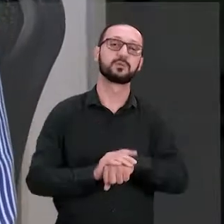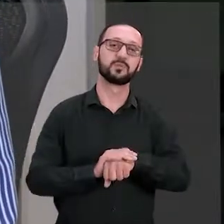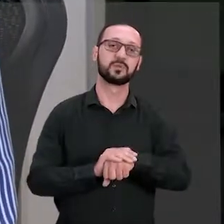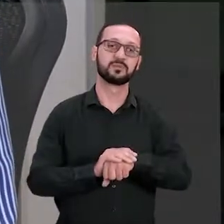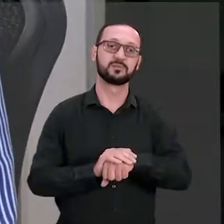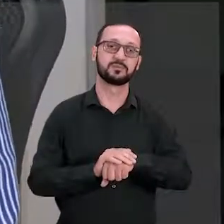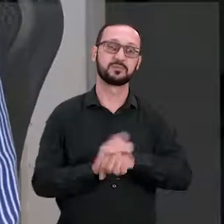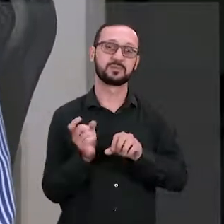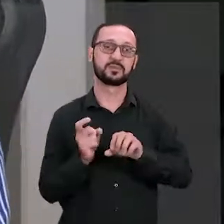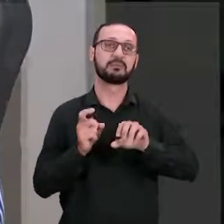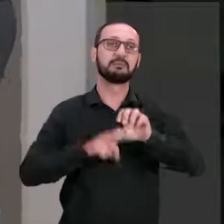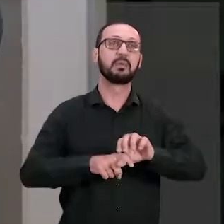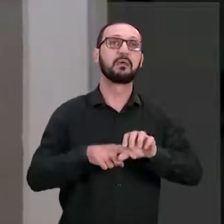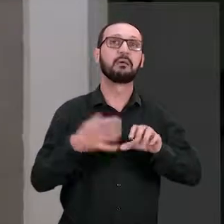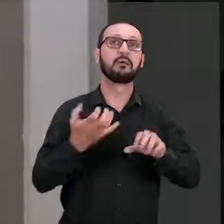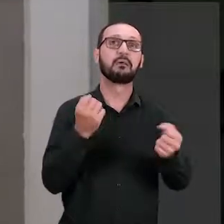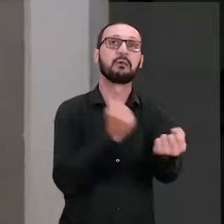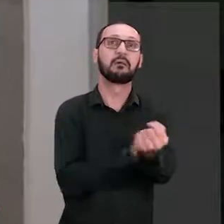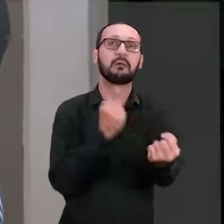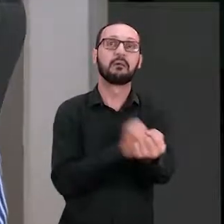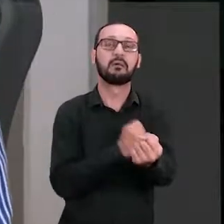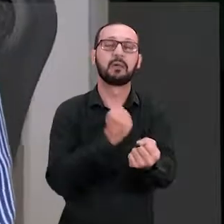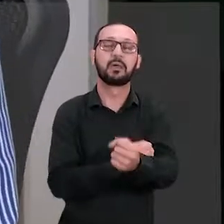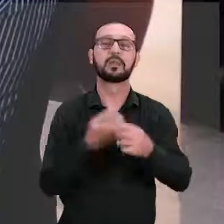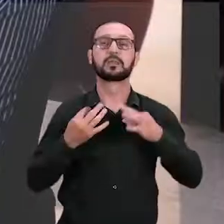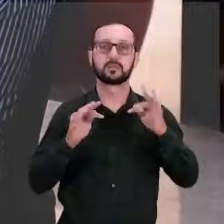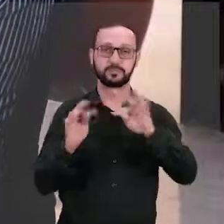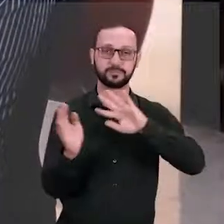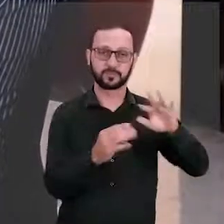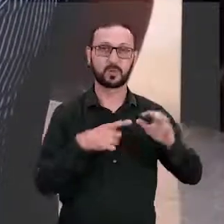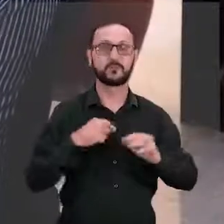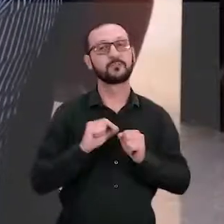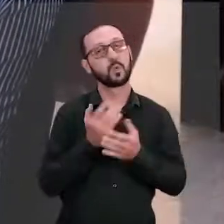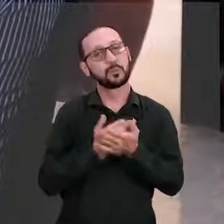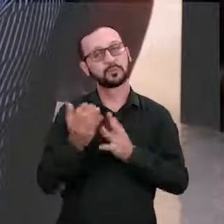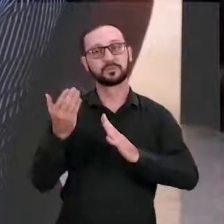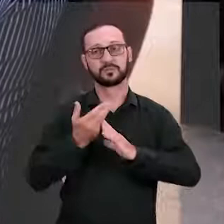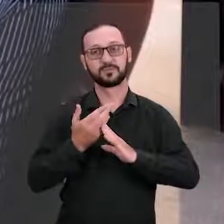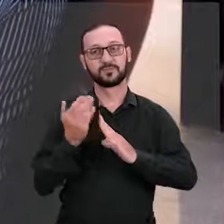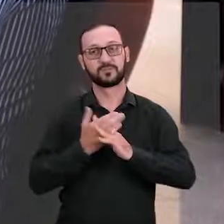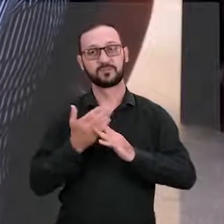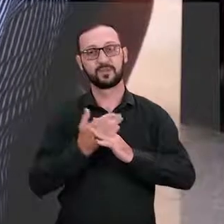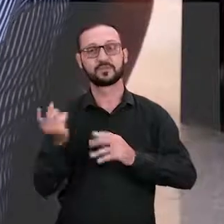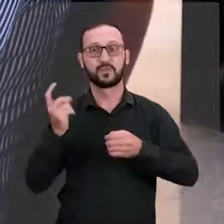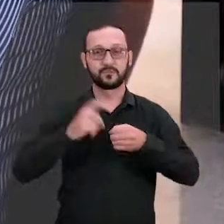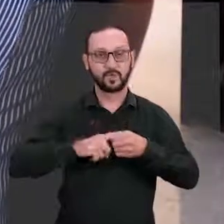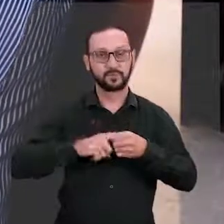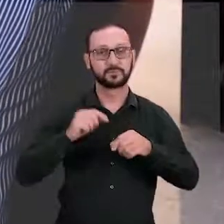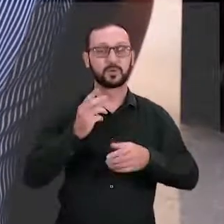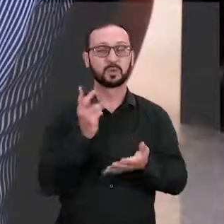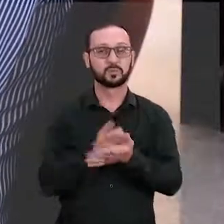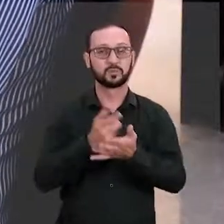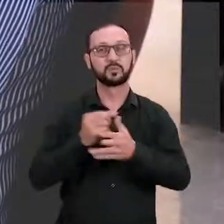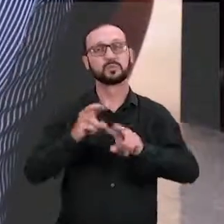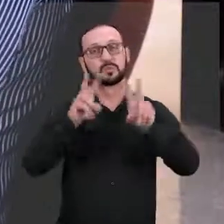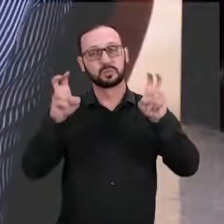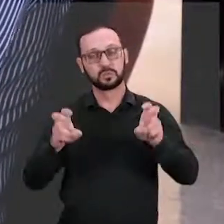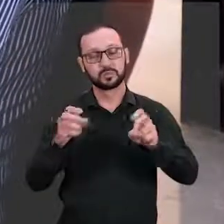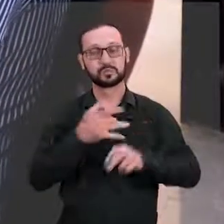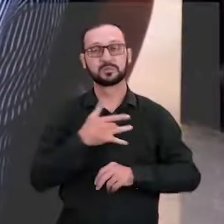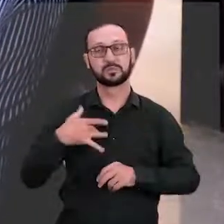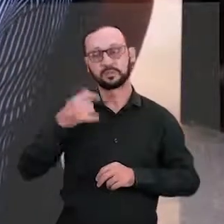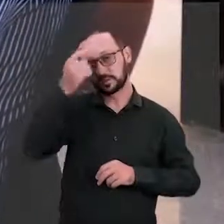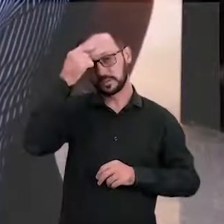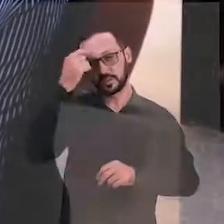doença essa dependência da tecnologia. Vamos dar uma pequena pausa e já voltamos para falar um pouco mais sobre